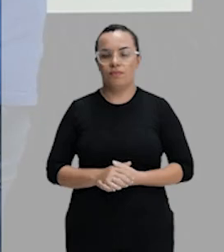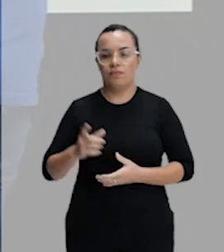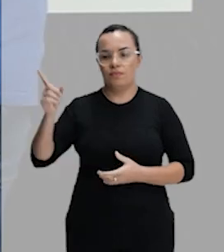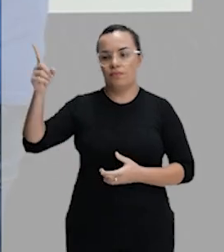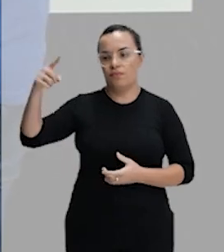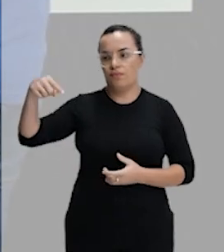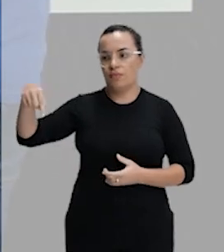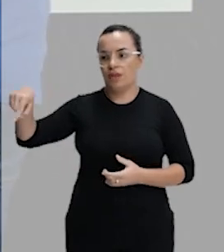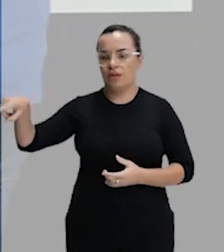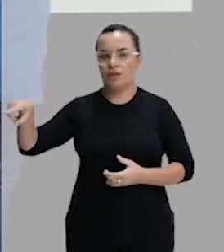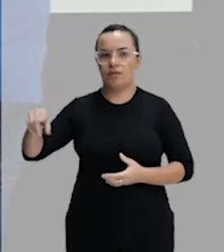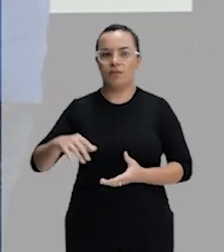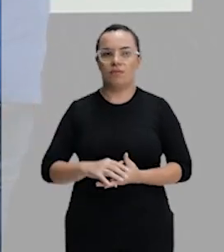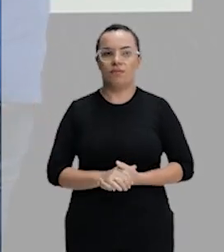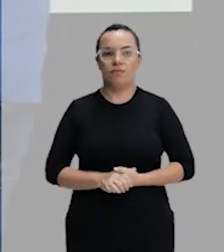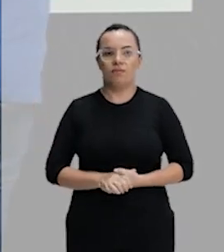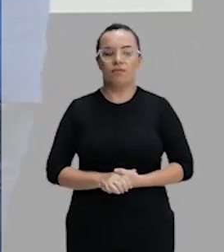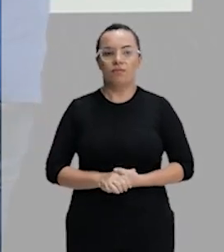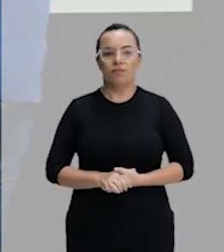da parábola.